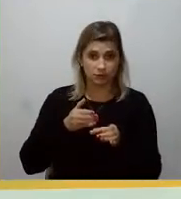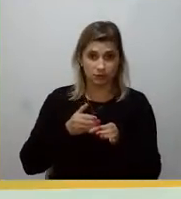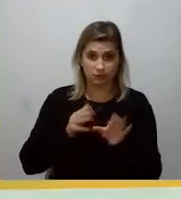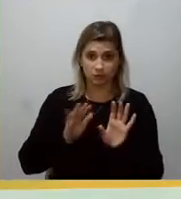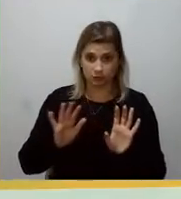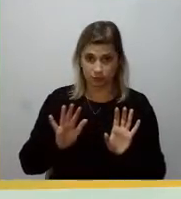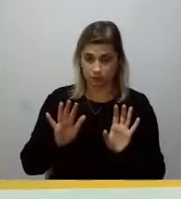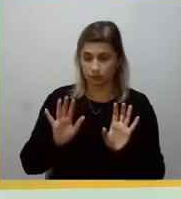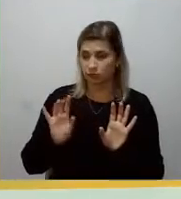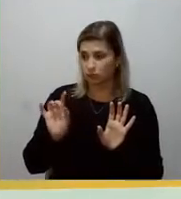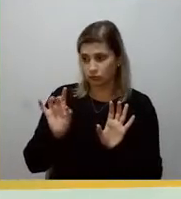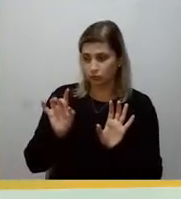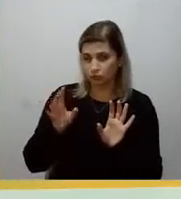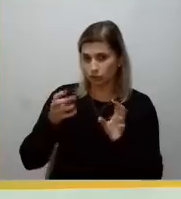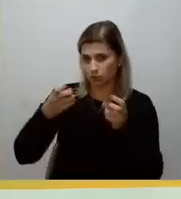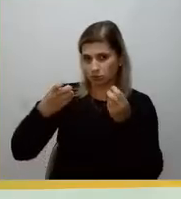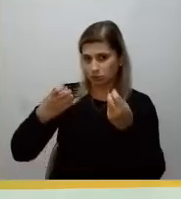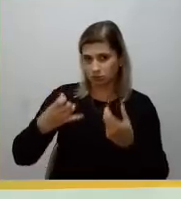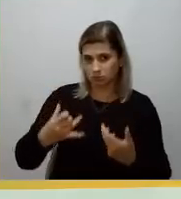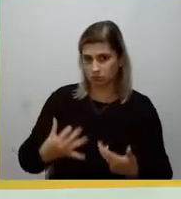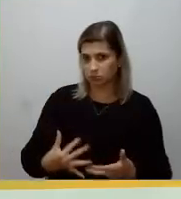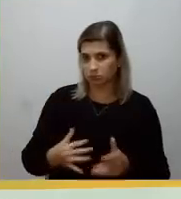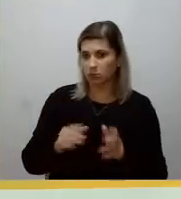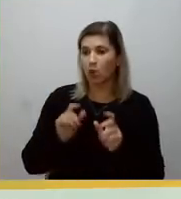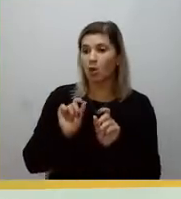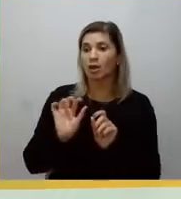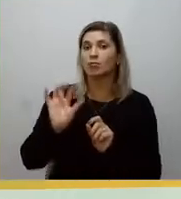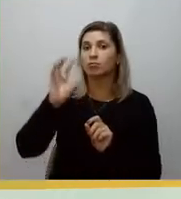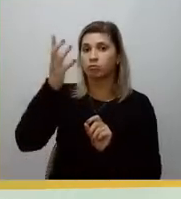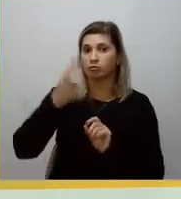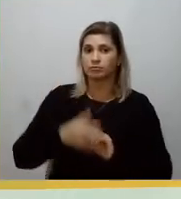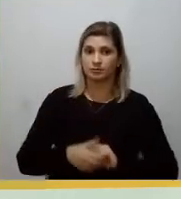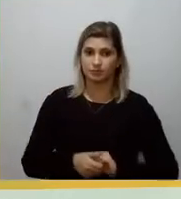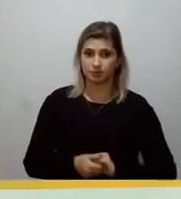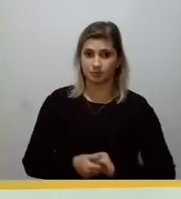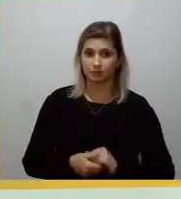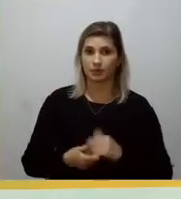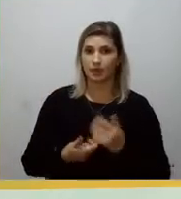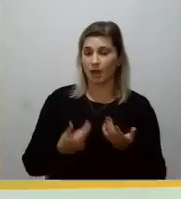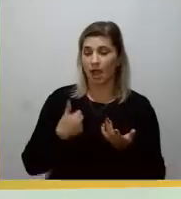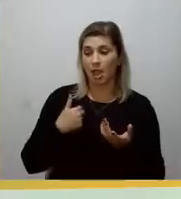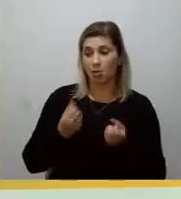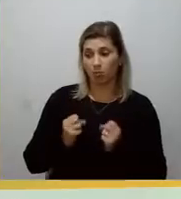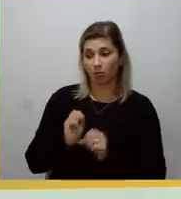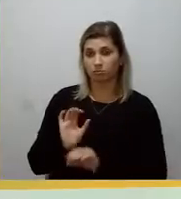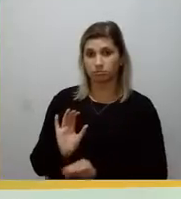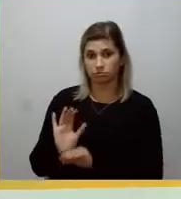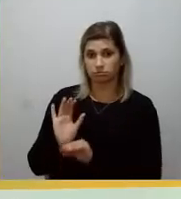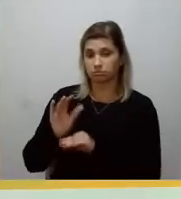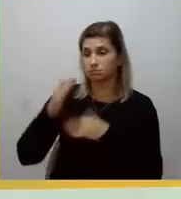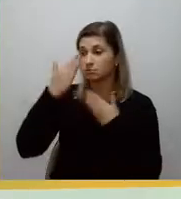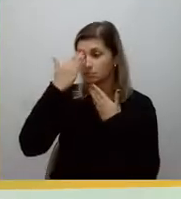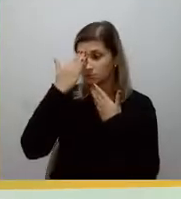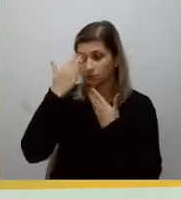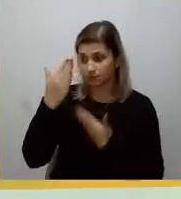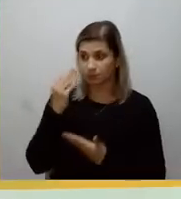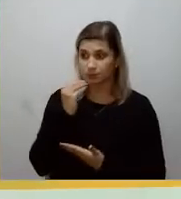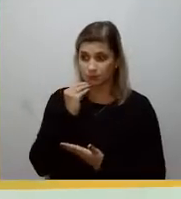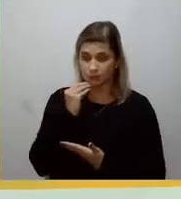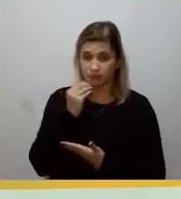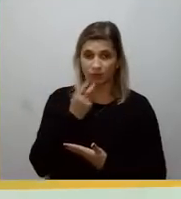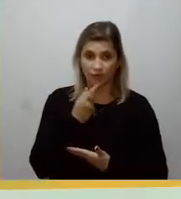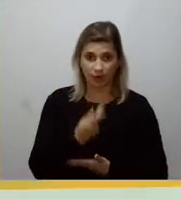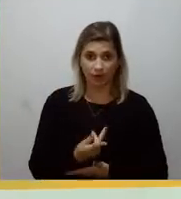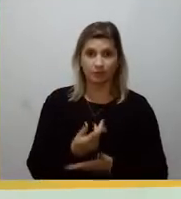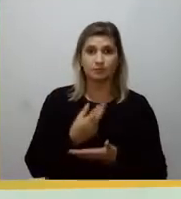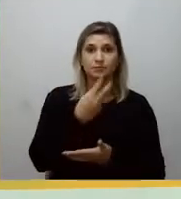só restabelecendo o que aconteceu. Eu acho que essa é a contribuição que eu posso dar e agradeço a oportunidade. Em 2001,